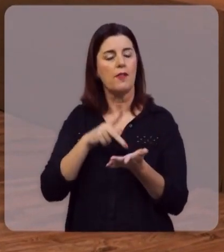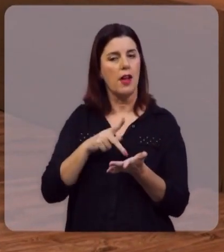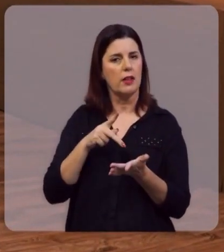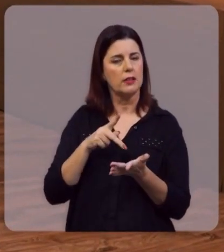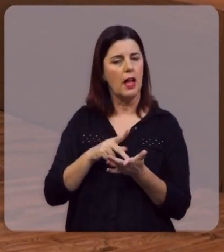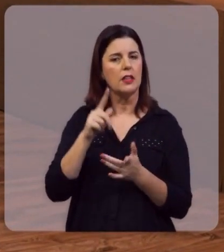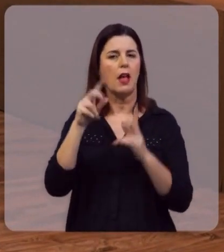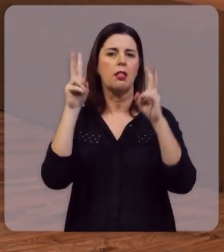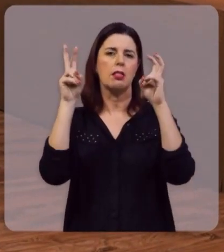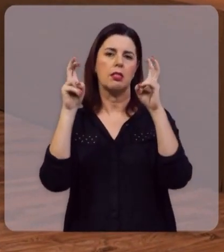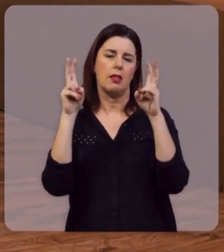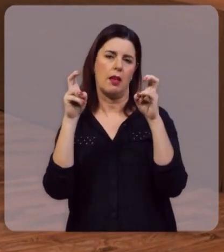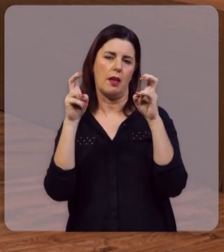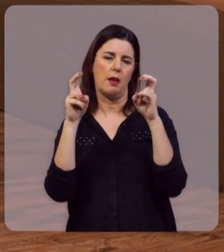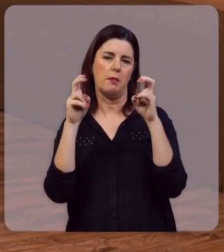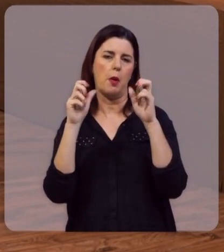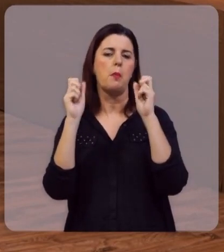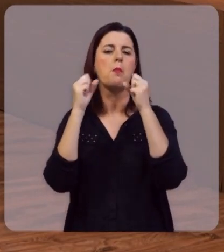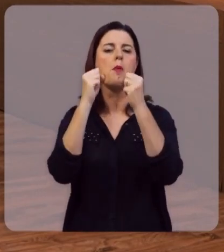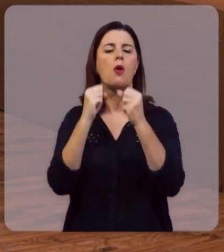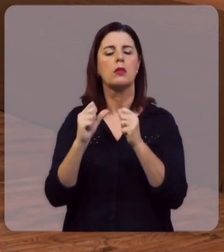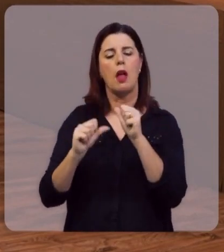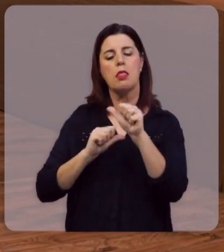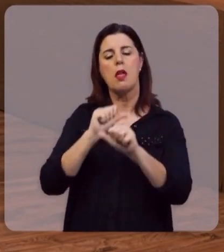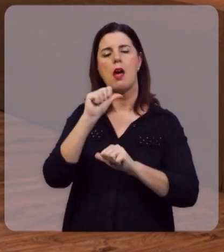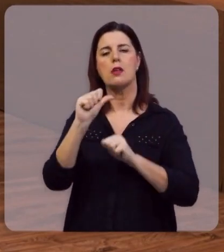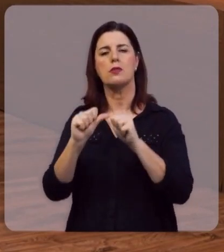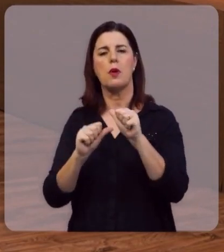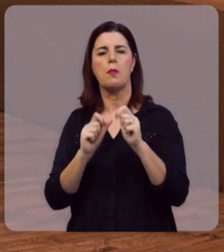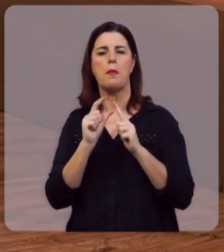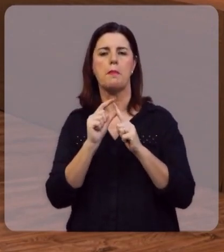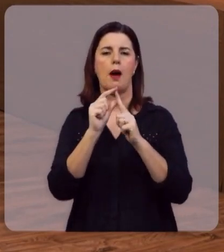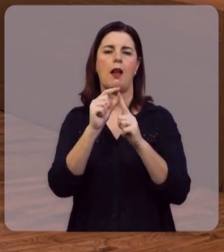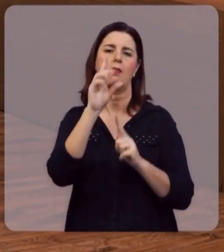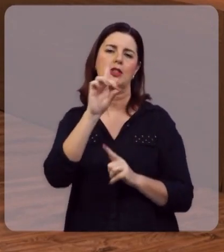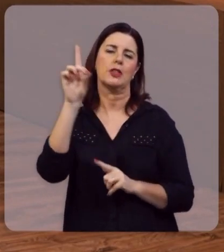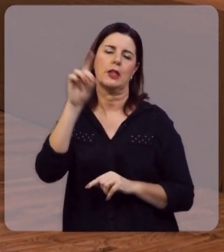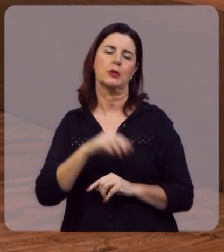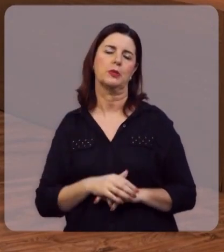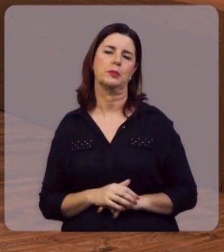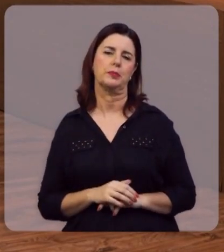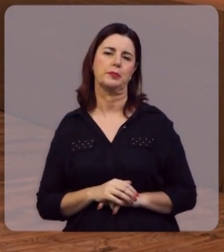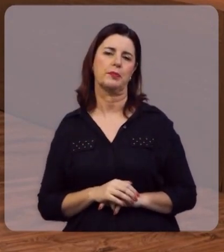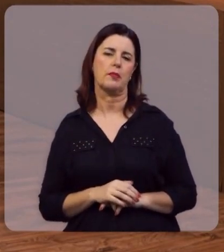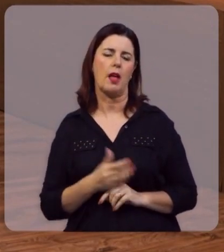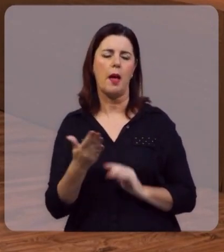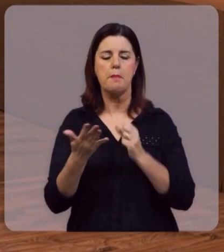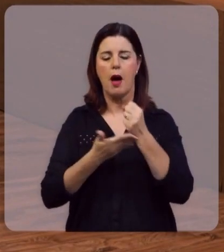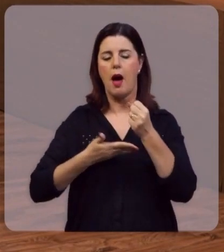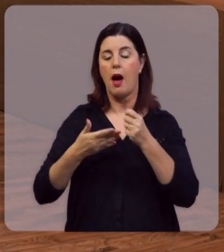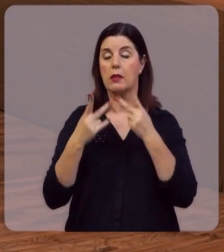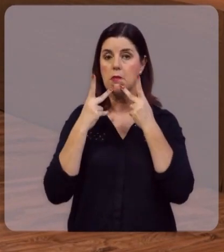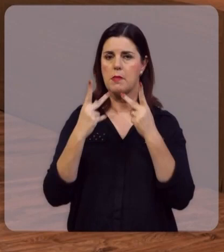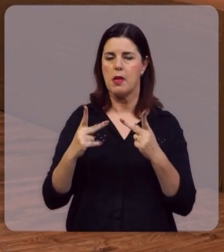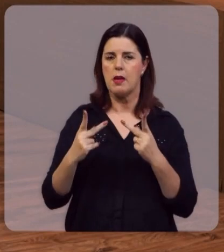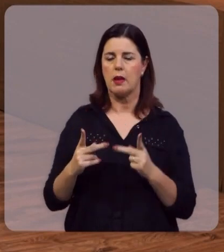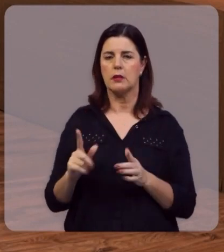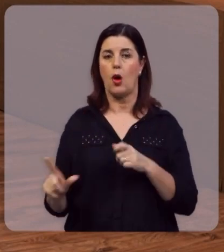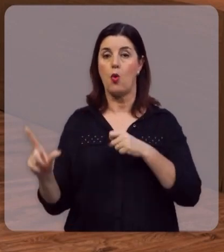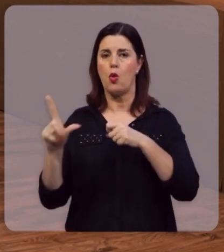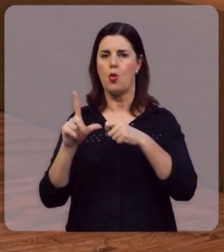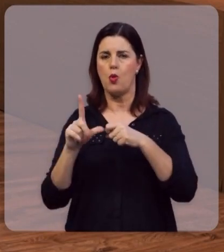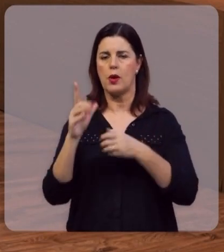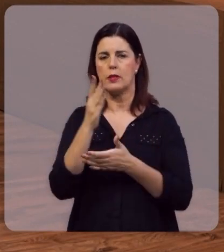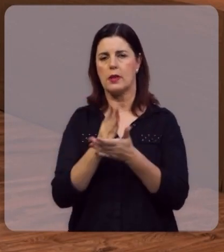exatamente deste tema, o poder transformador da palavra de Deus. E vamos basear esta mensagem